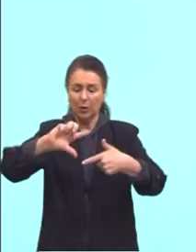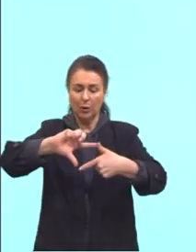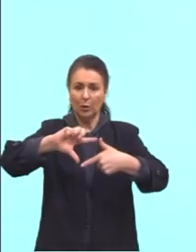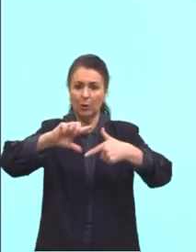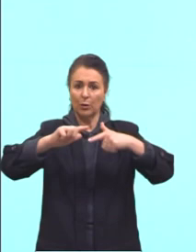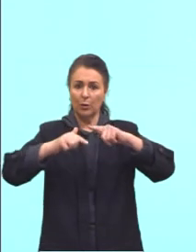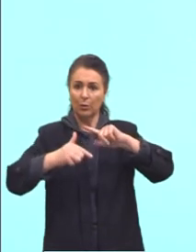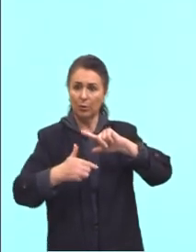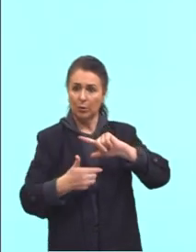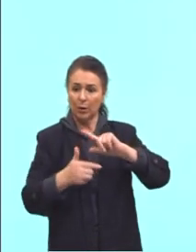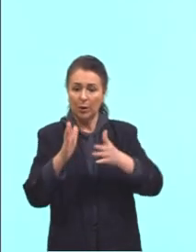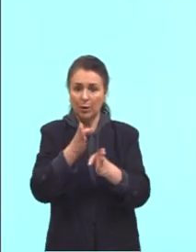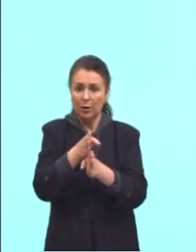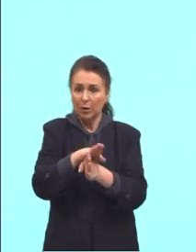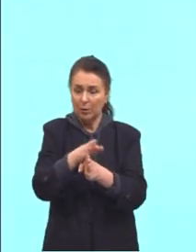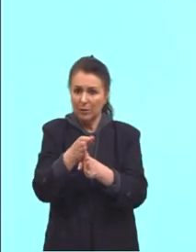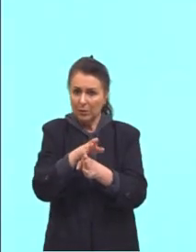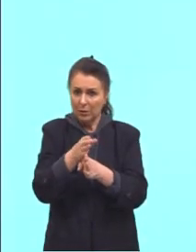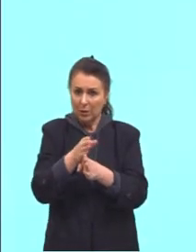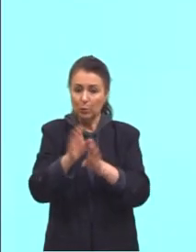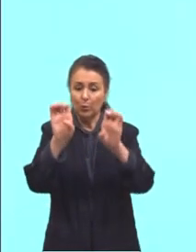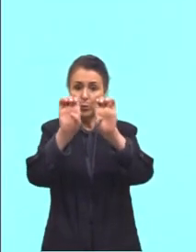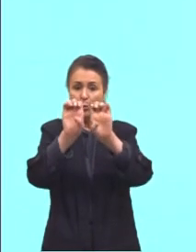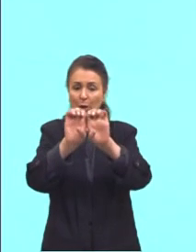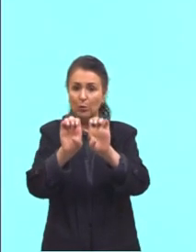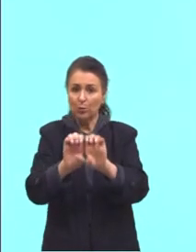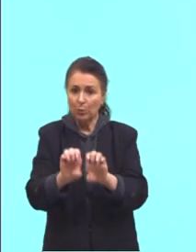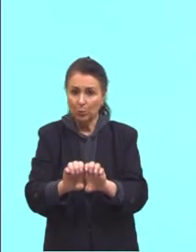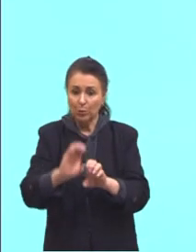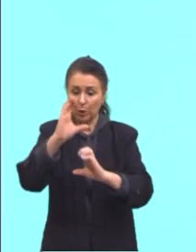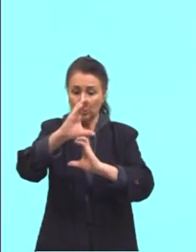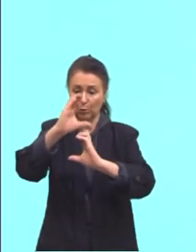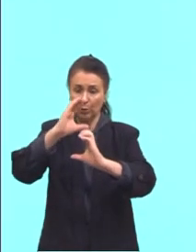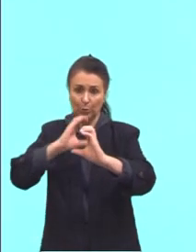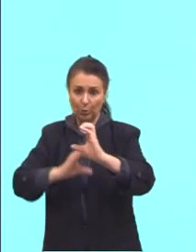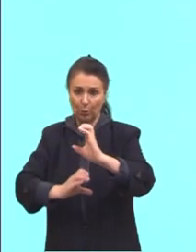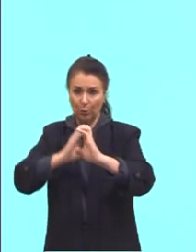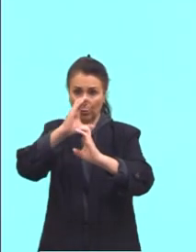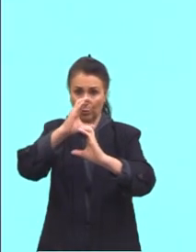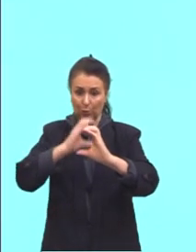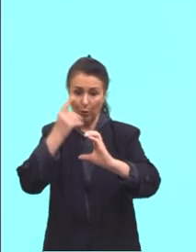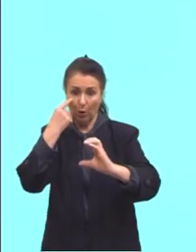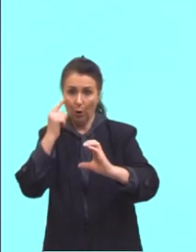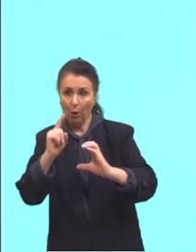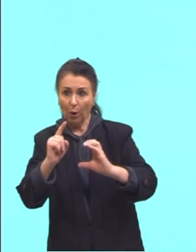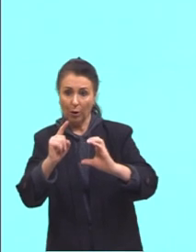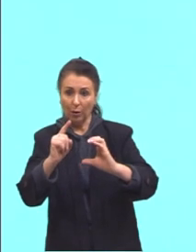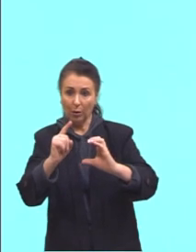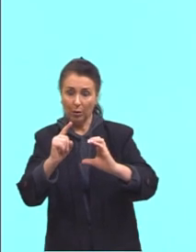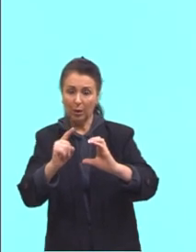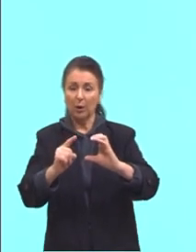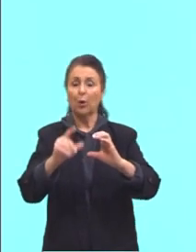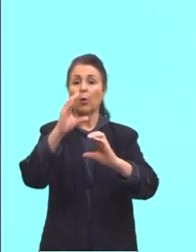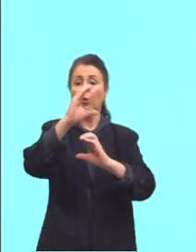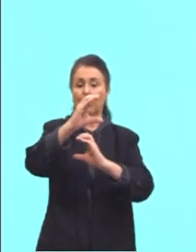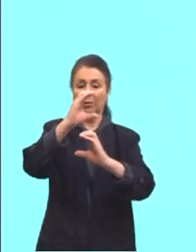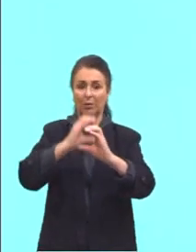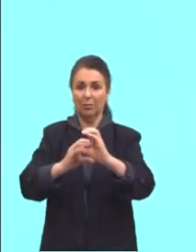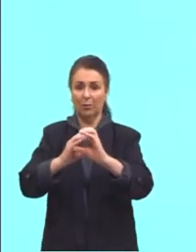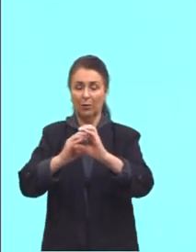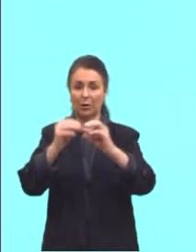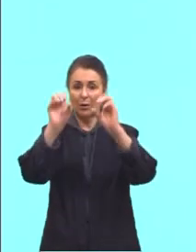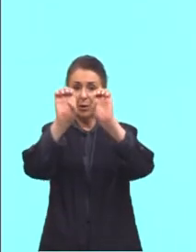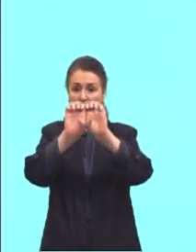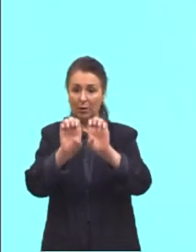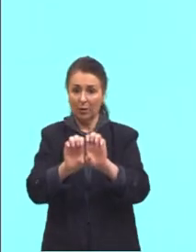geometria e habilitação destes deste composto se nós olharmos a estrutura dos carbonos o